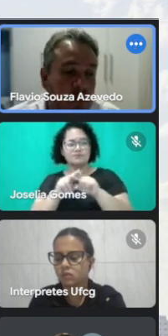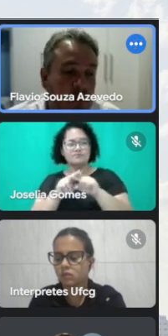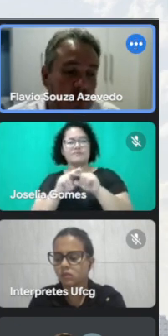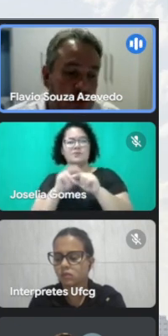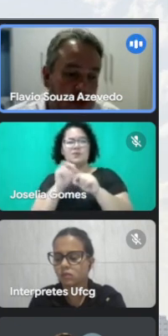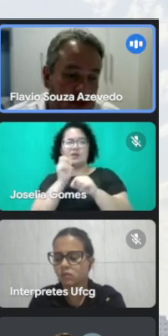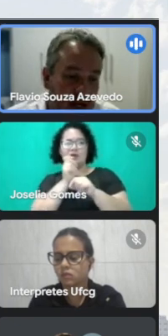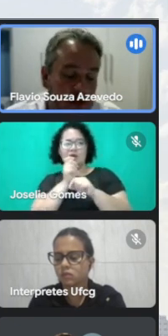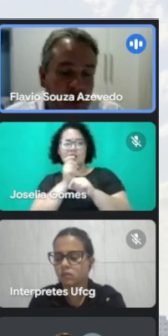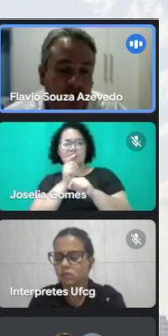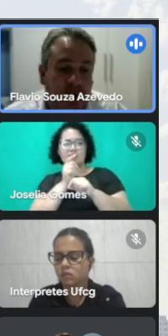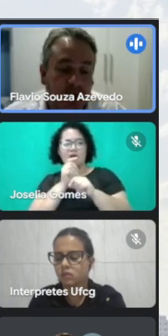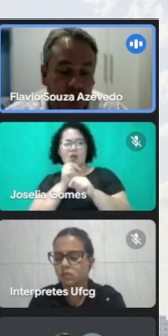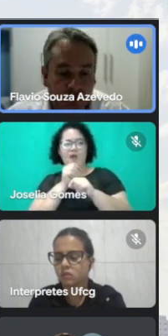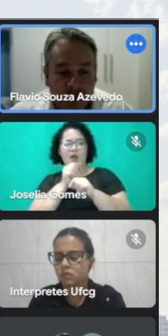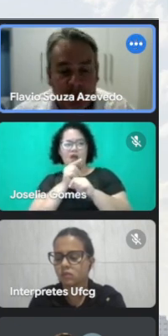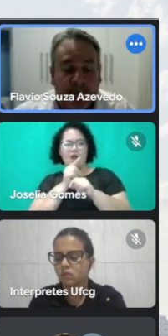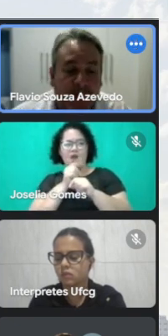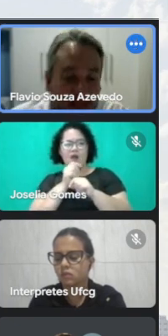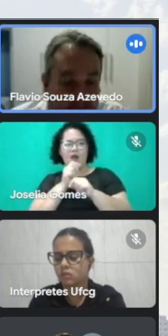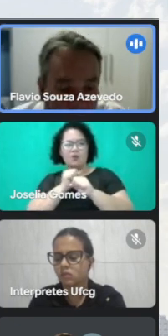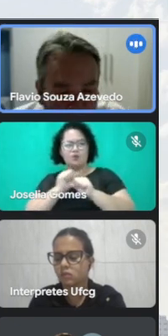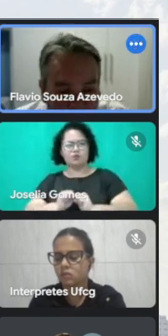inundações e os desastres que a gente